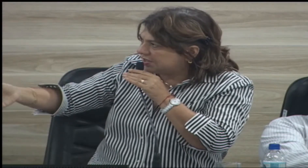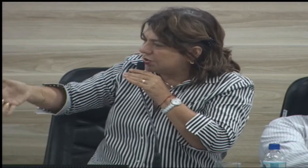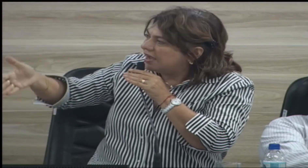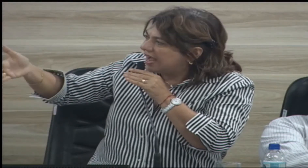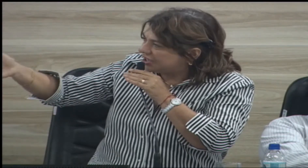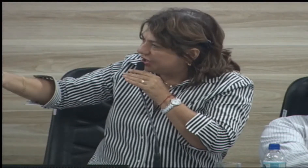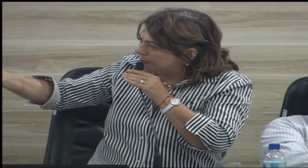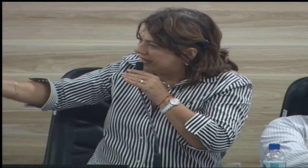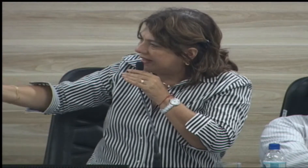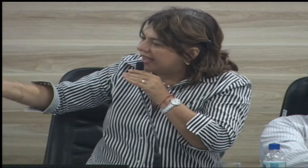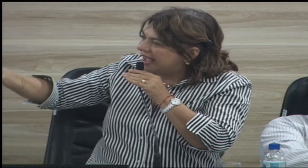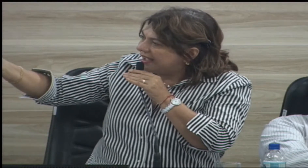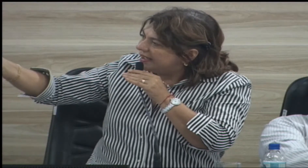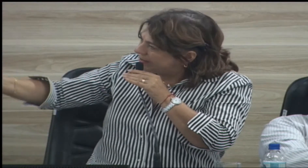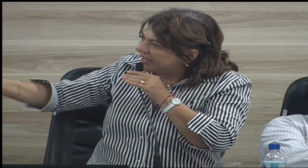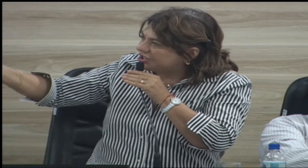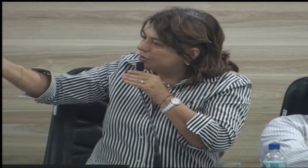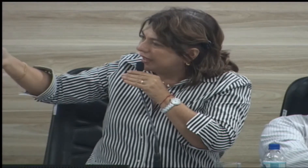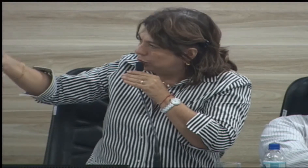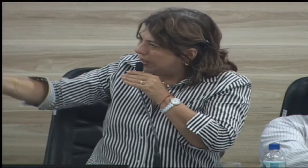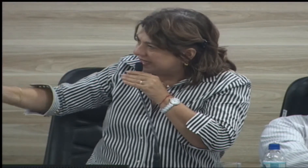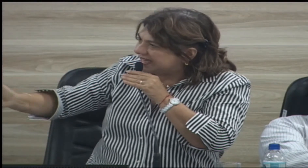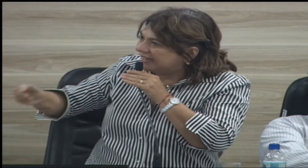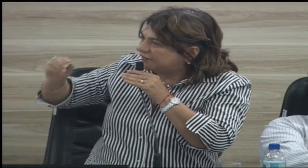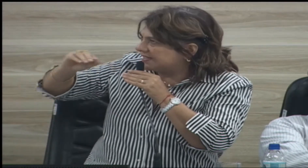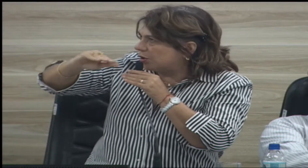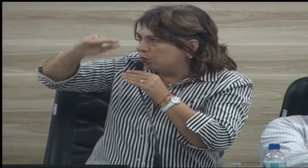campanha de recadastramento ou de